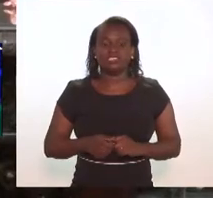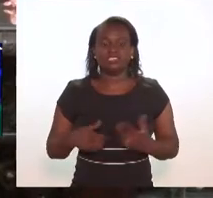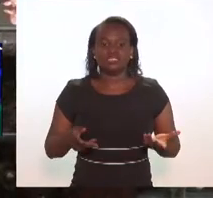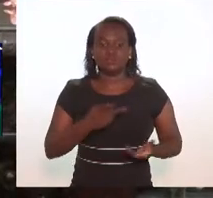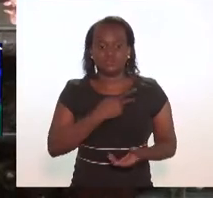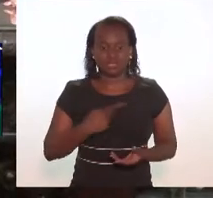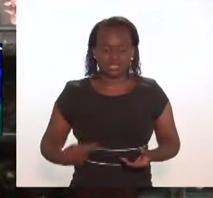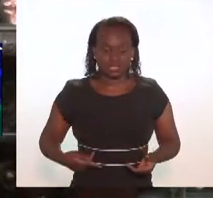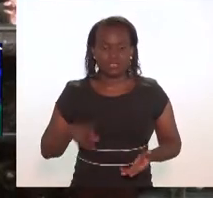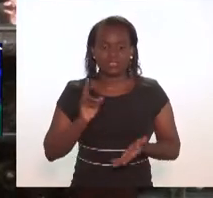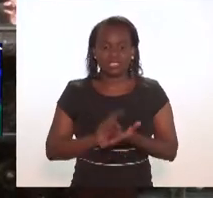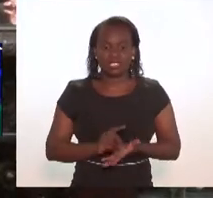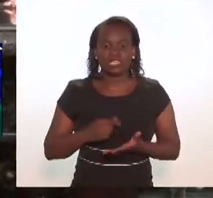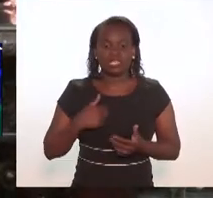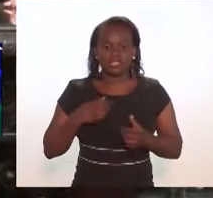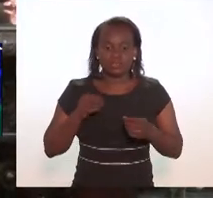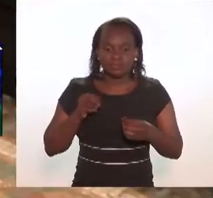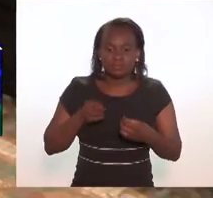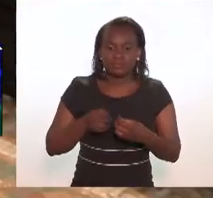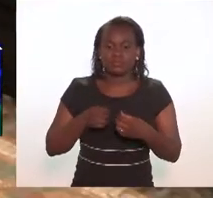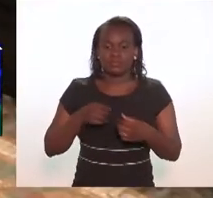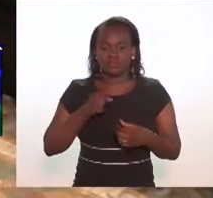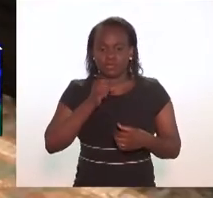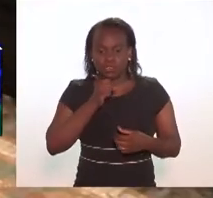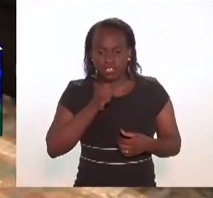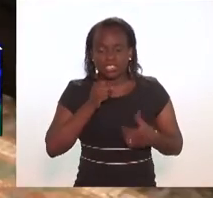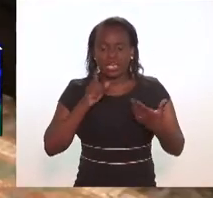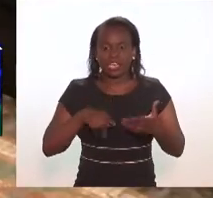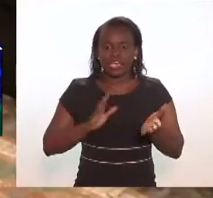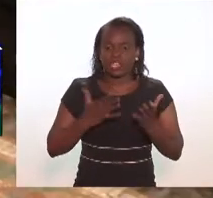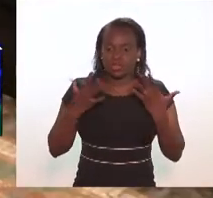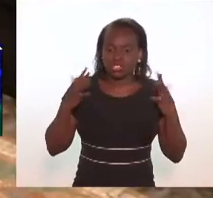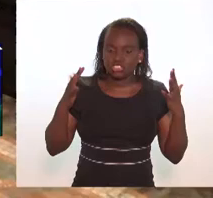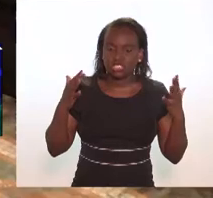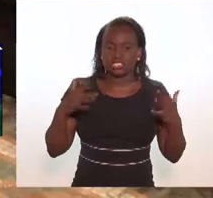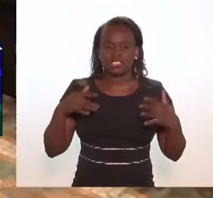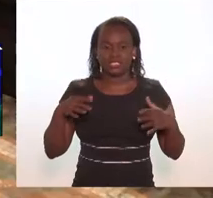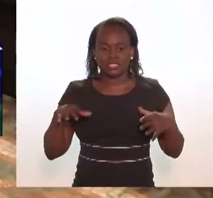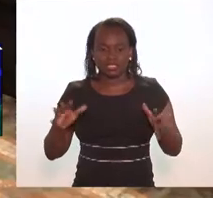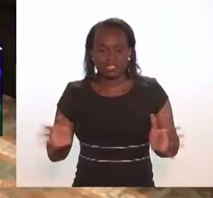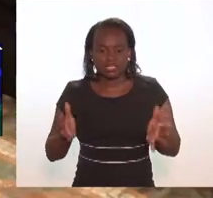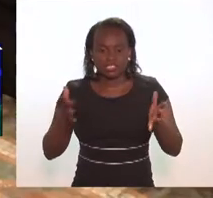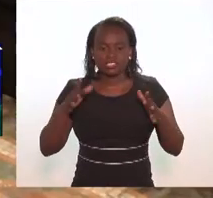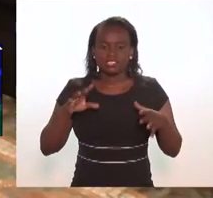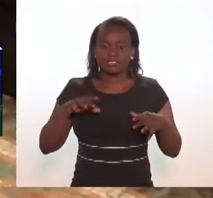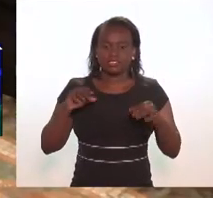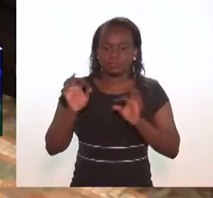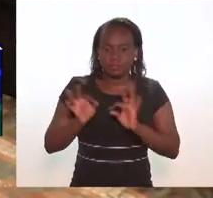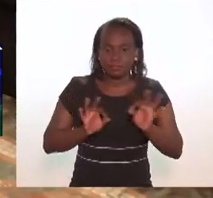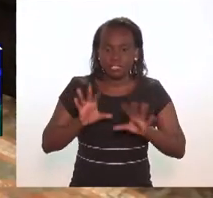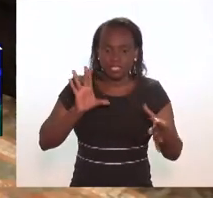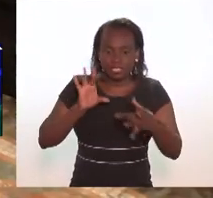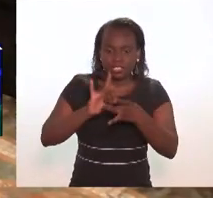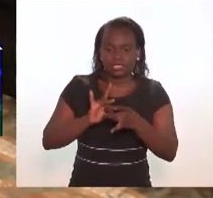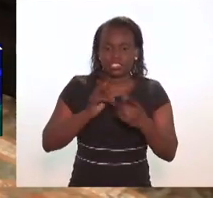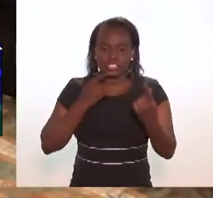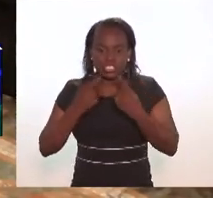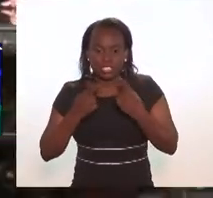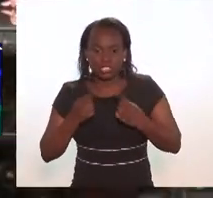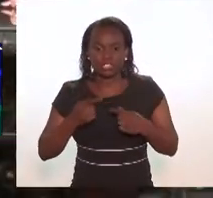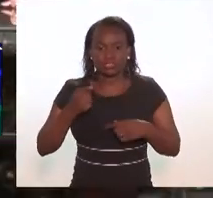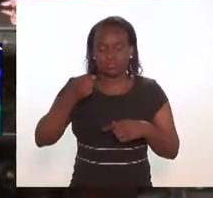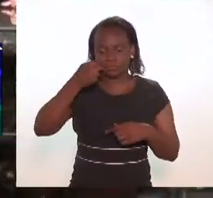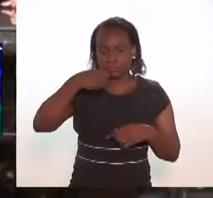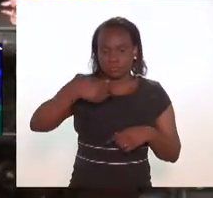Presidente, na verdade, eu estava me aproximando do microfone para elogiar sua iniciativa de construir pontes e diálogo entre o